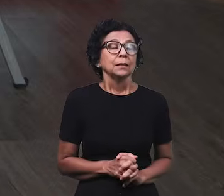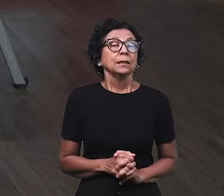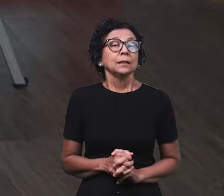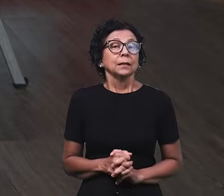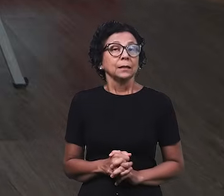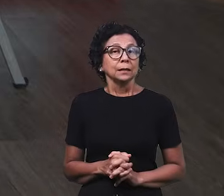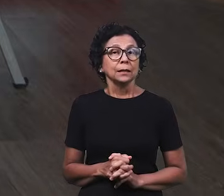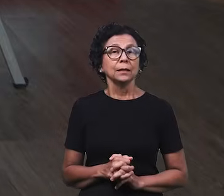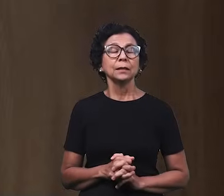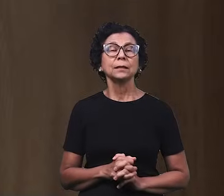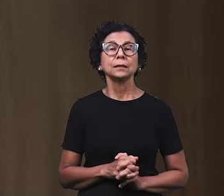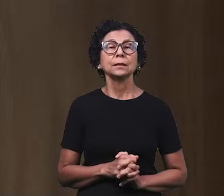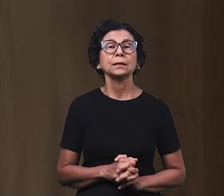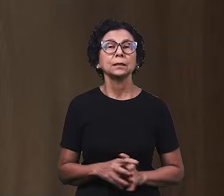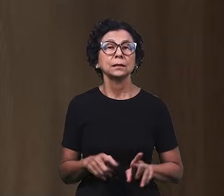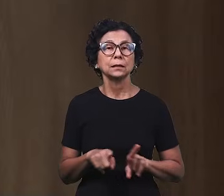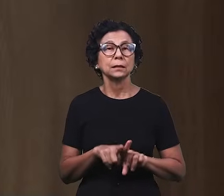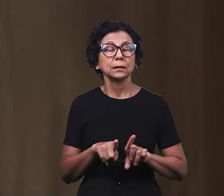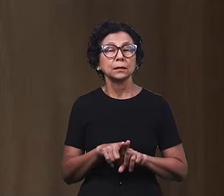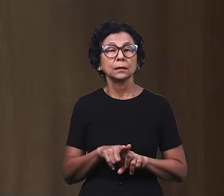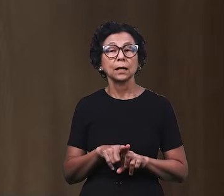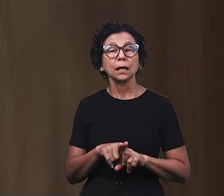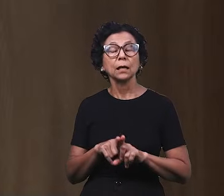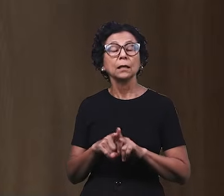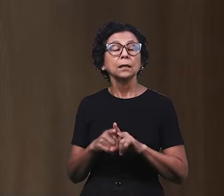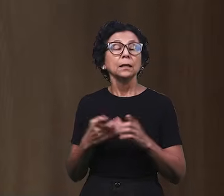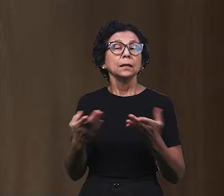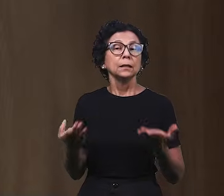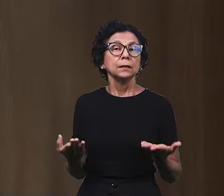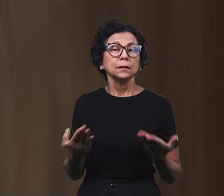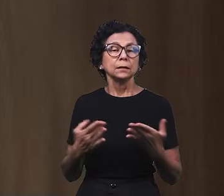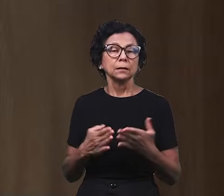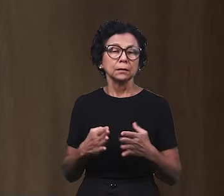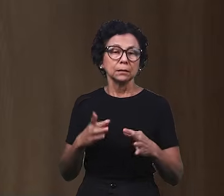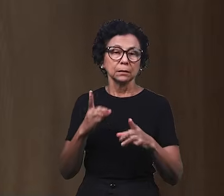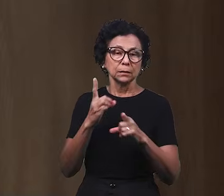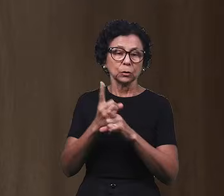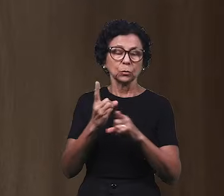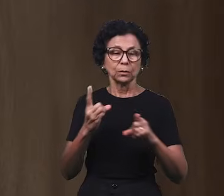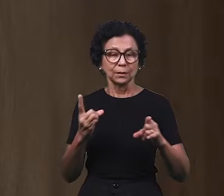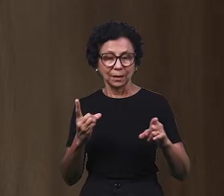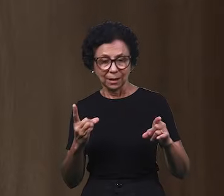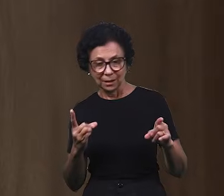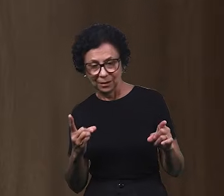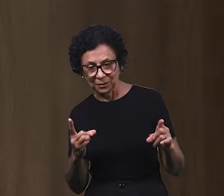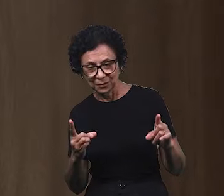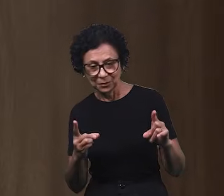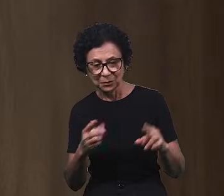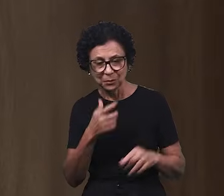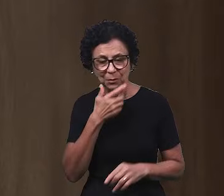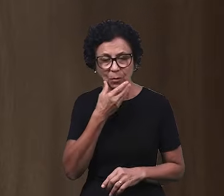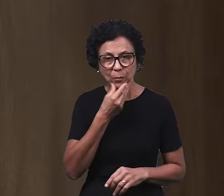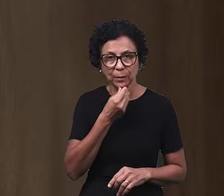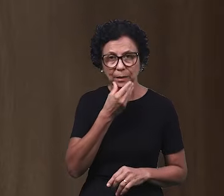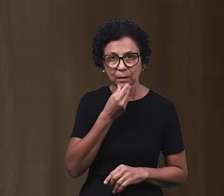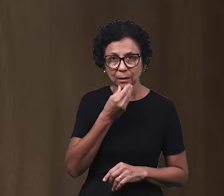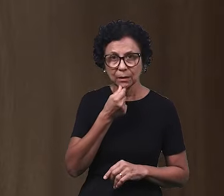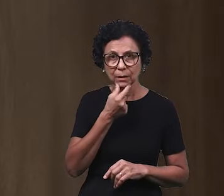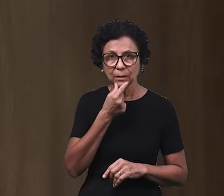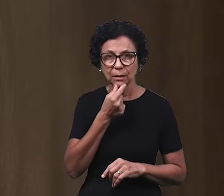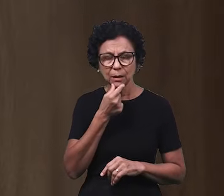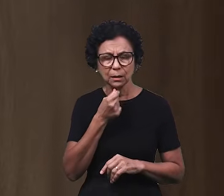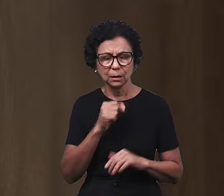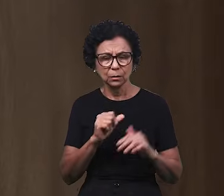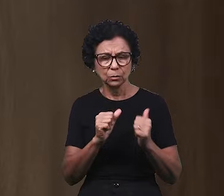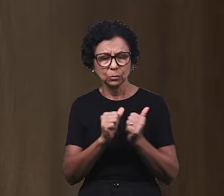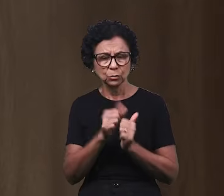e ali que os magos encontraram aqui, ó. E entrando na casa, acharam o menino com a sua mãe